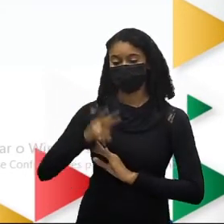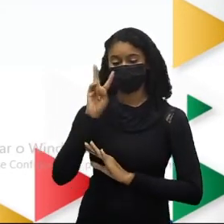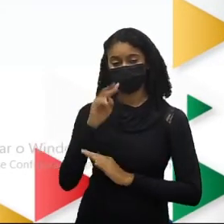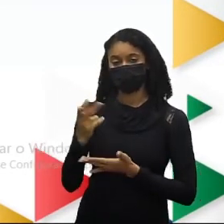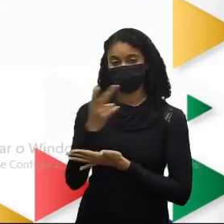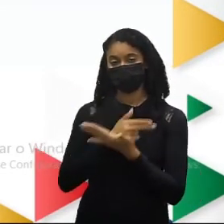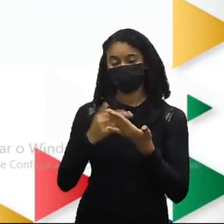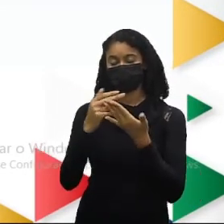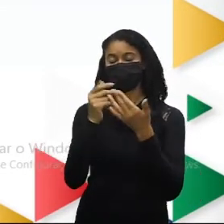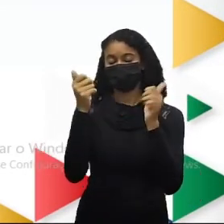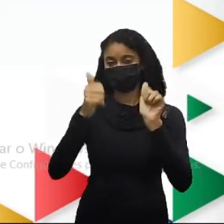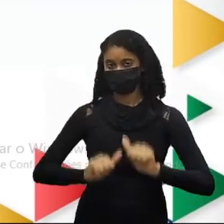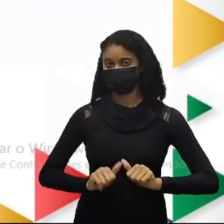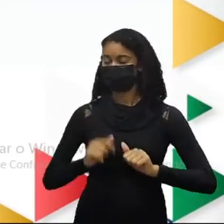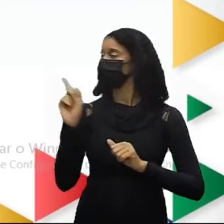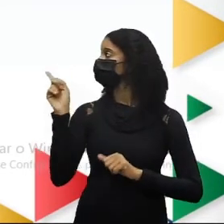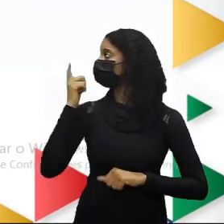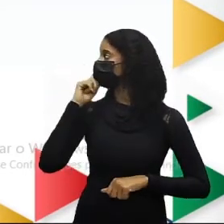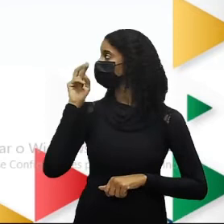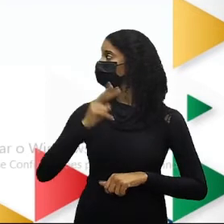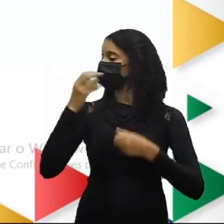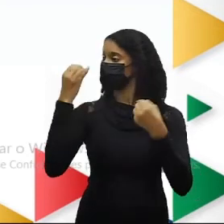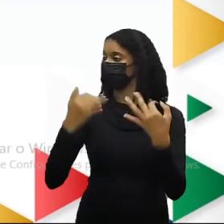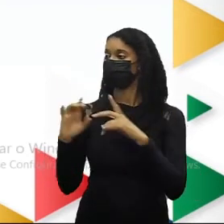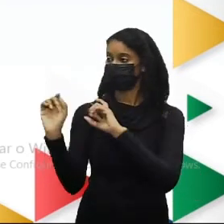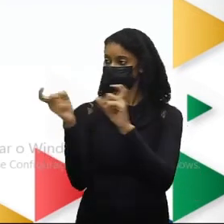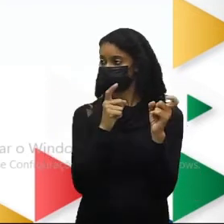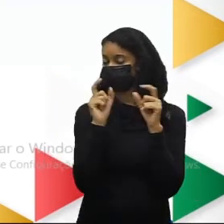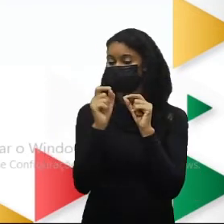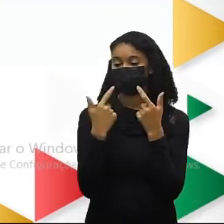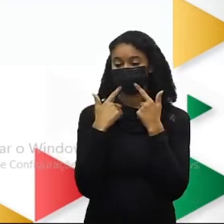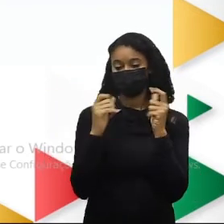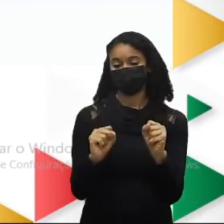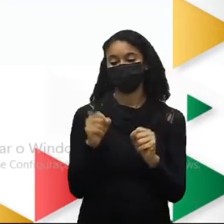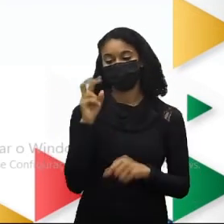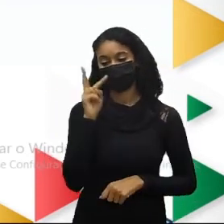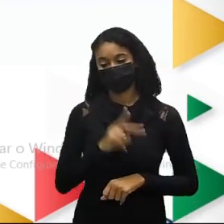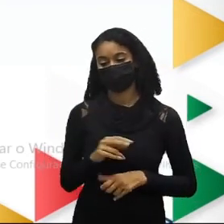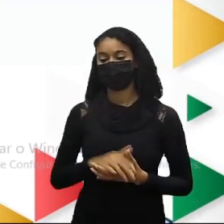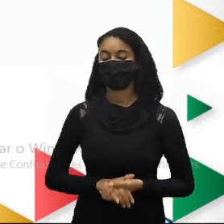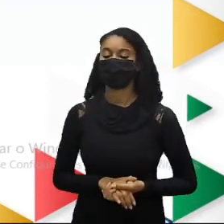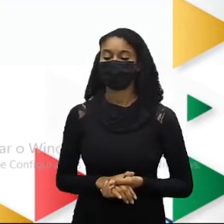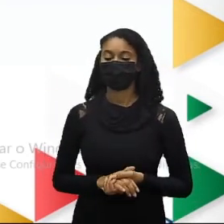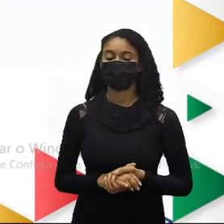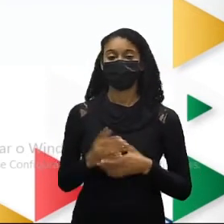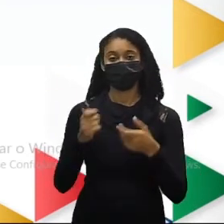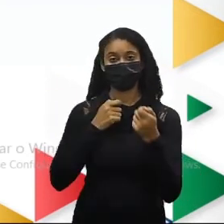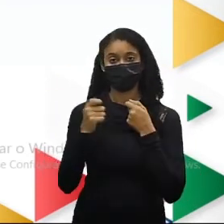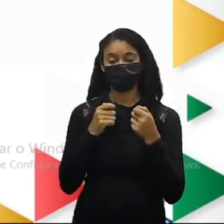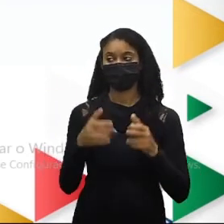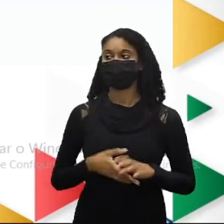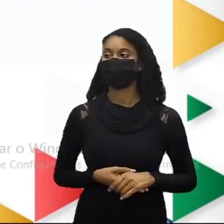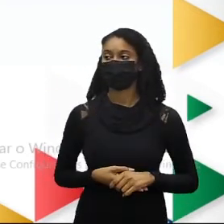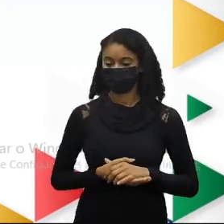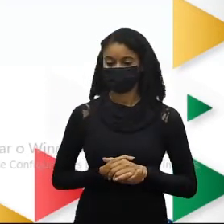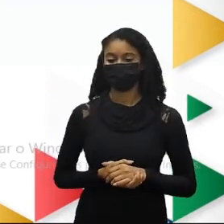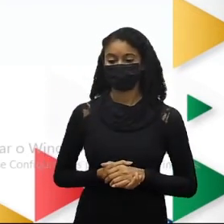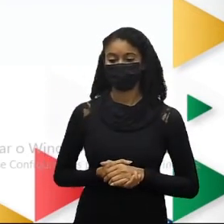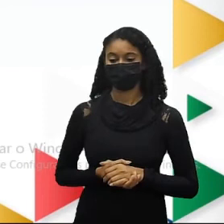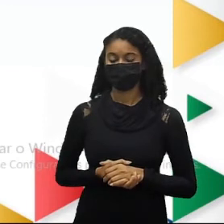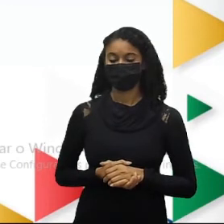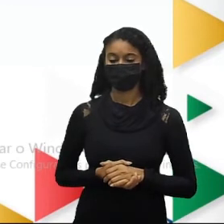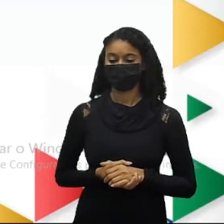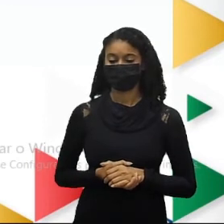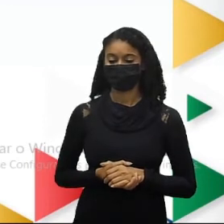em que se discute aqui a questão linguística. Veja só, em uma entrevista de